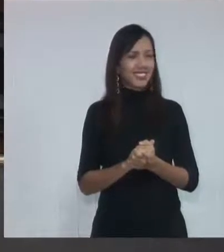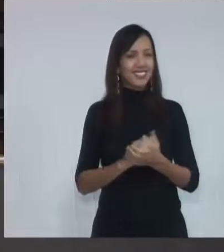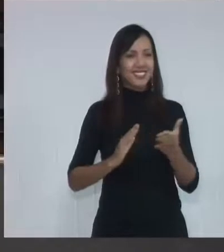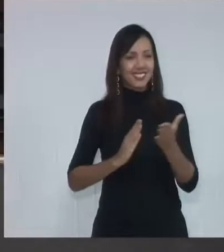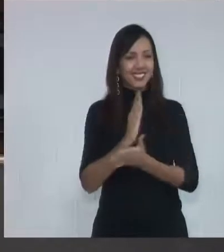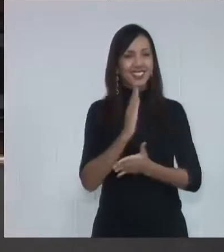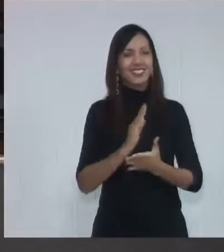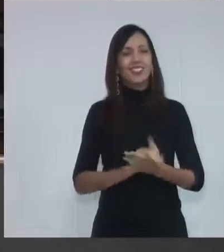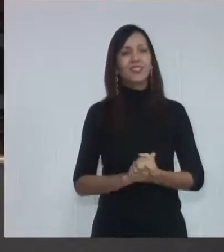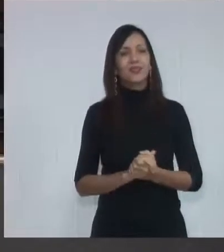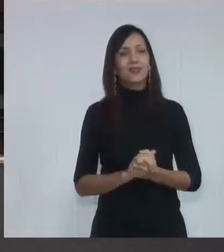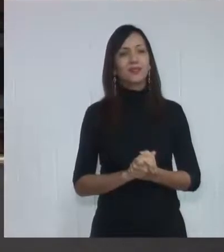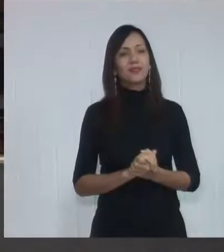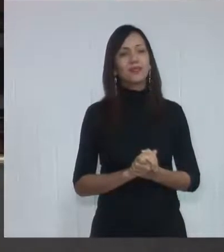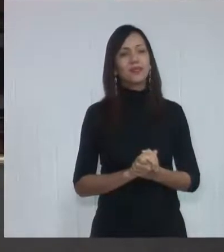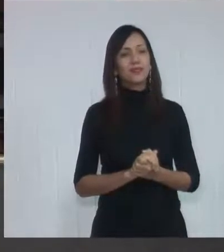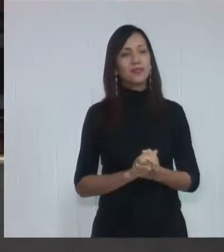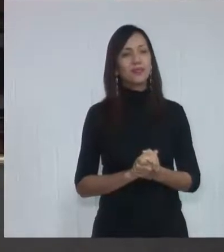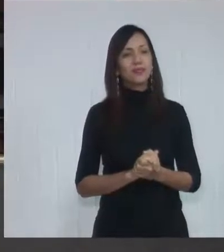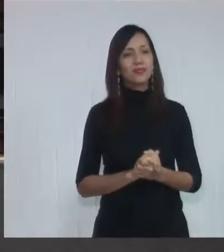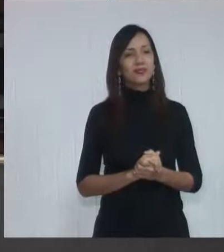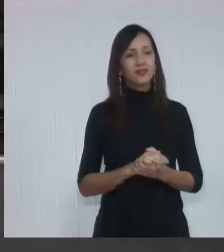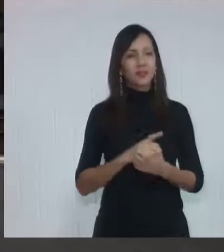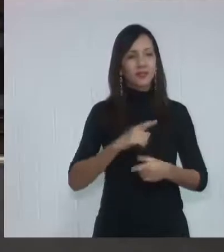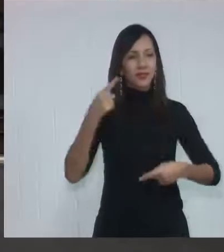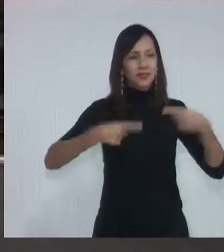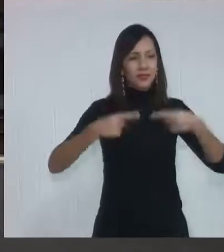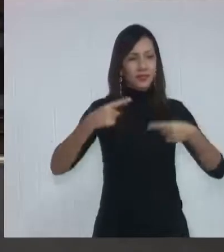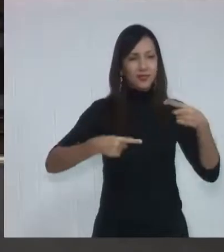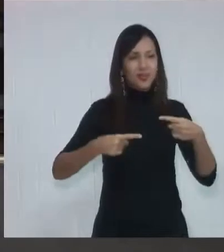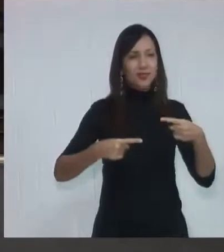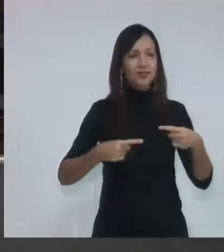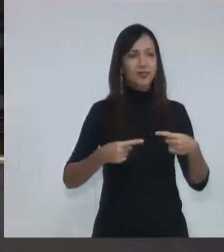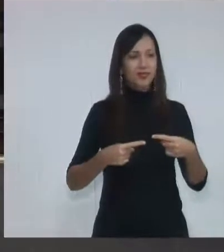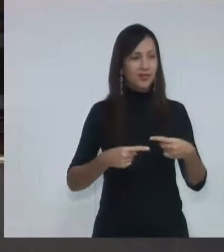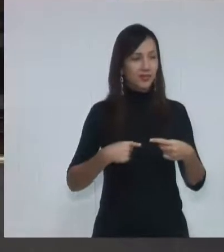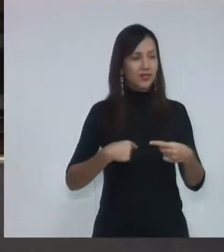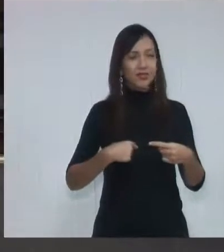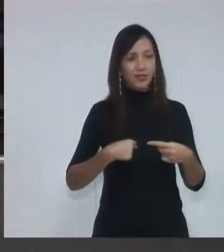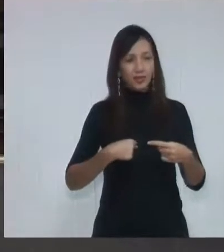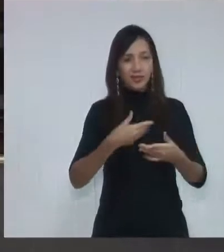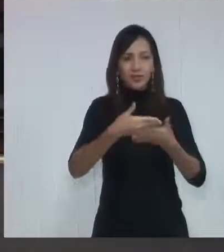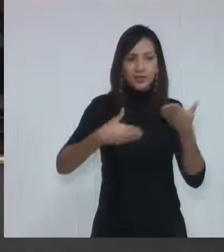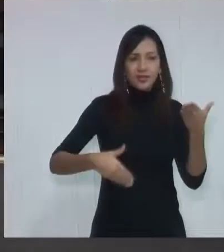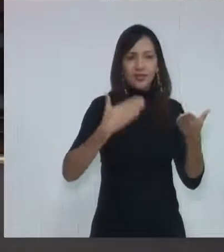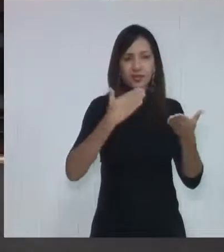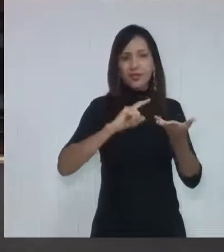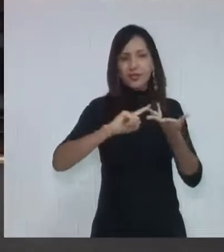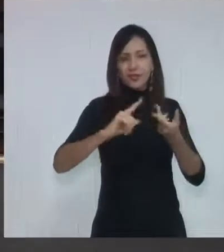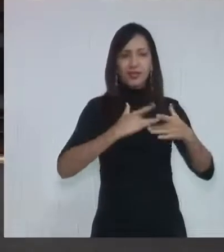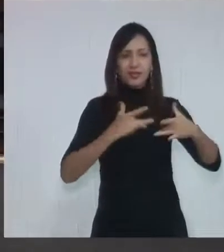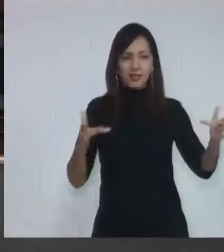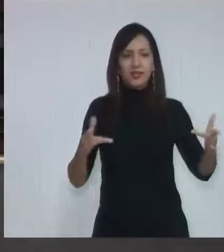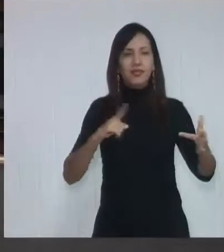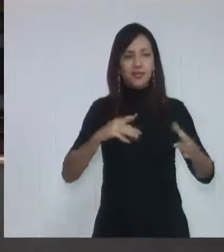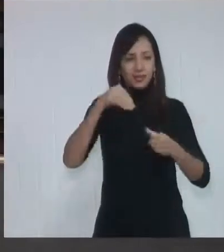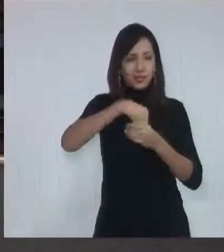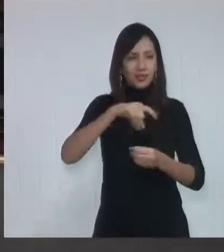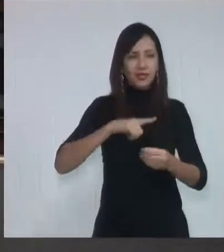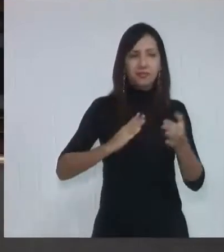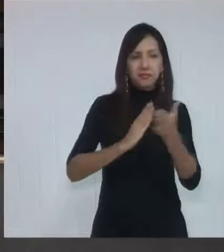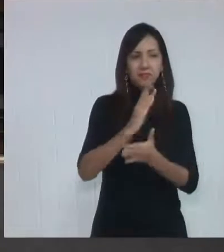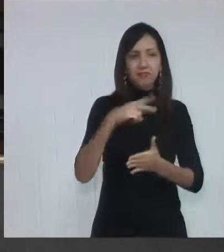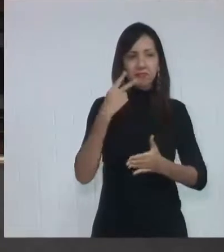aprovado. Estão em discussões moções número 95 a 98. Os vereadores que